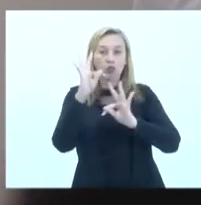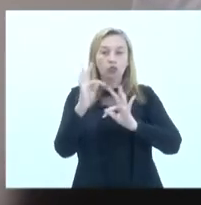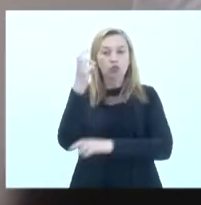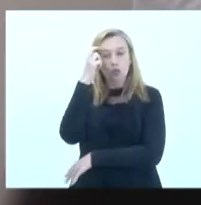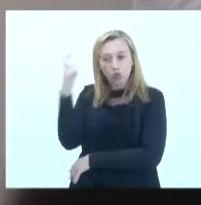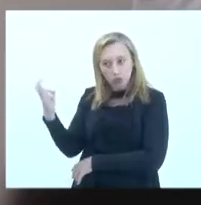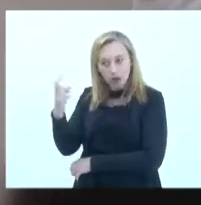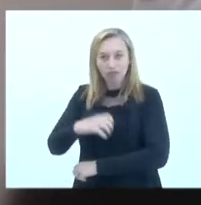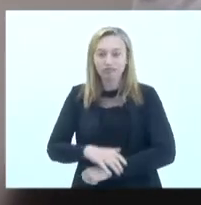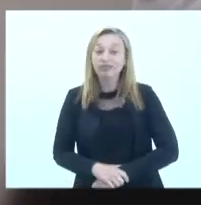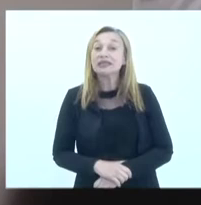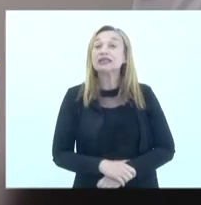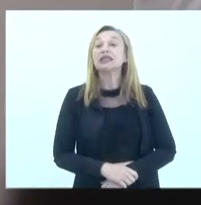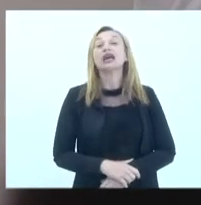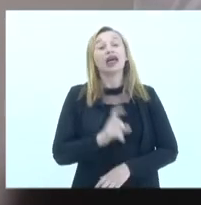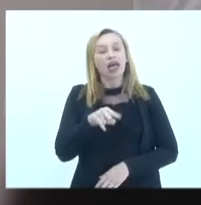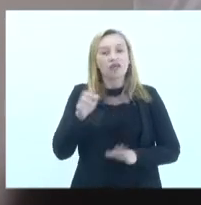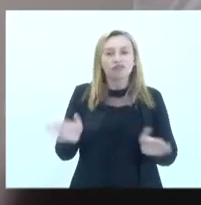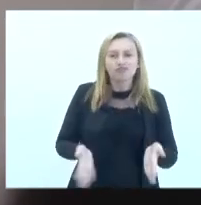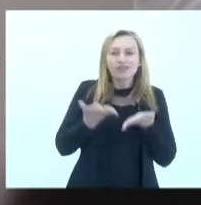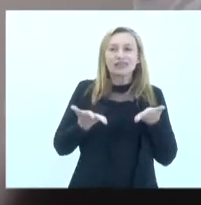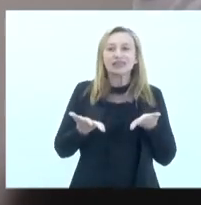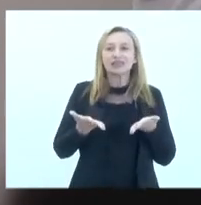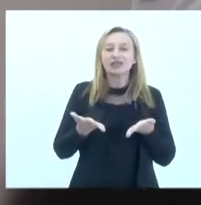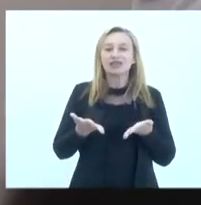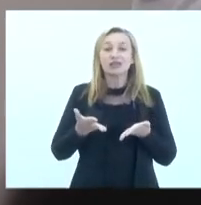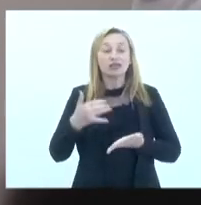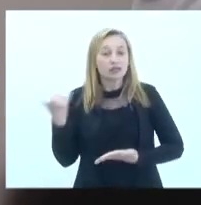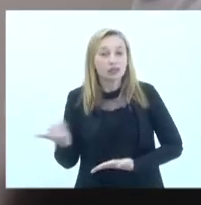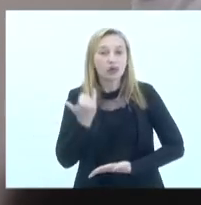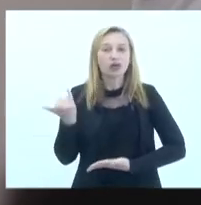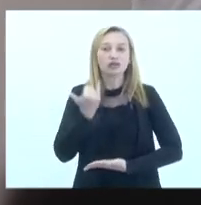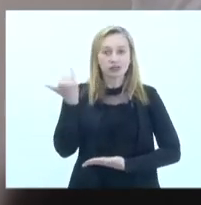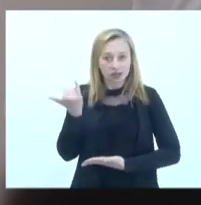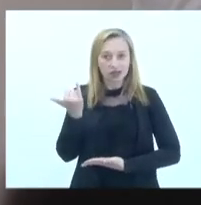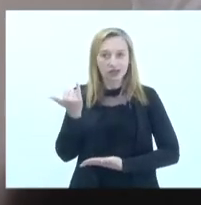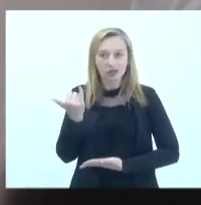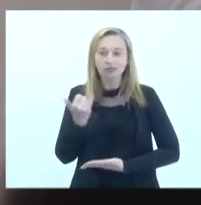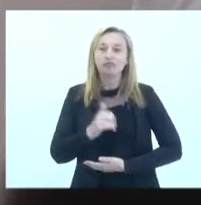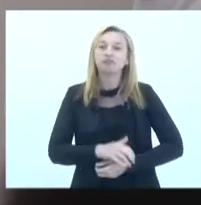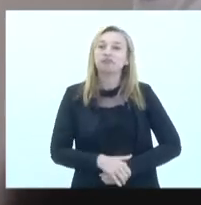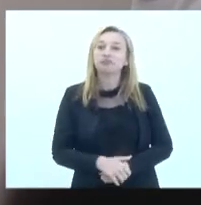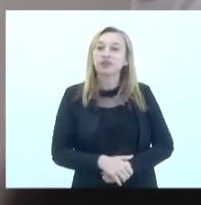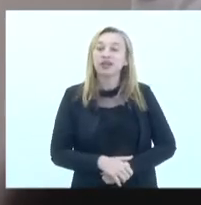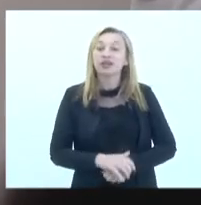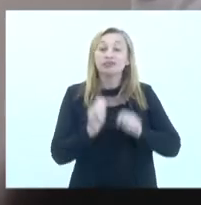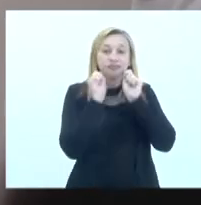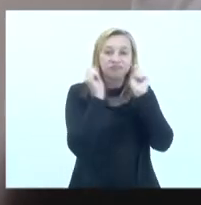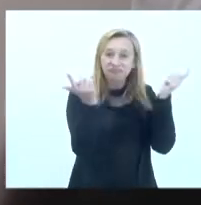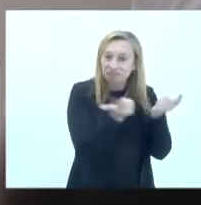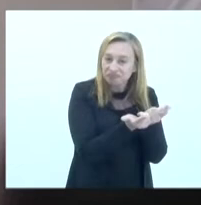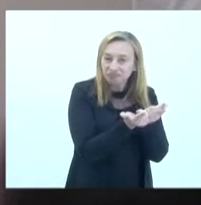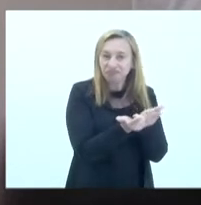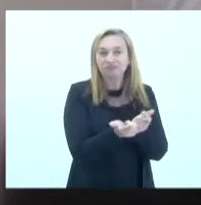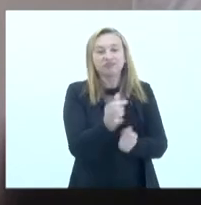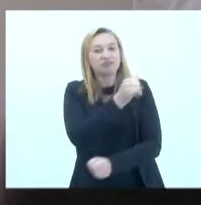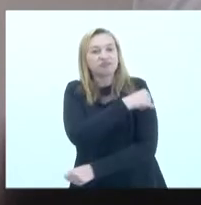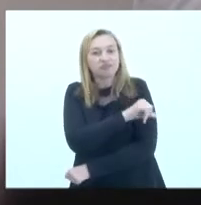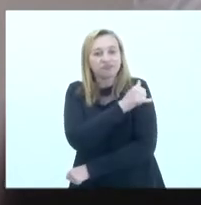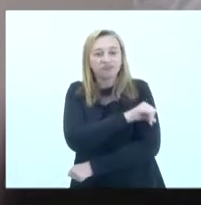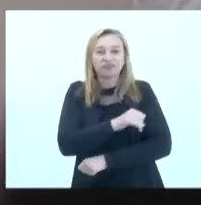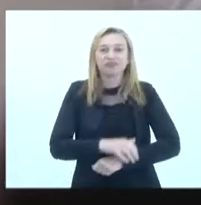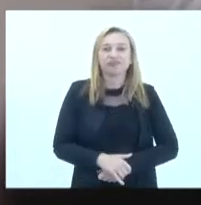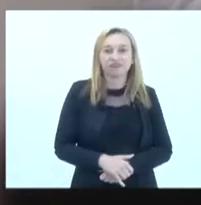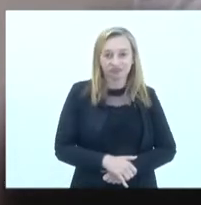cultural. Portanto, é uma iniciativa inédita no âmbito da Assembleia Legislativa do Rio de Janeiro